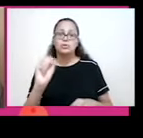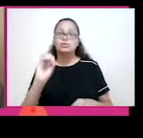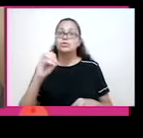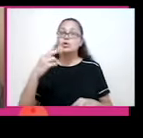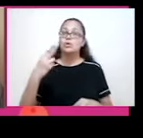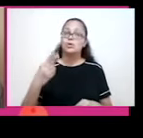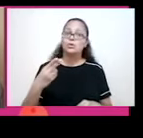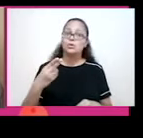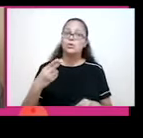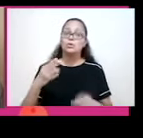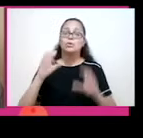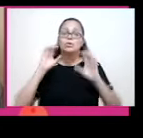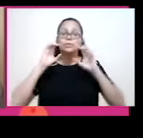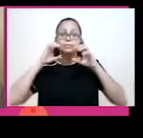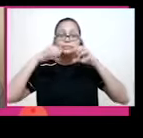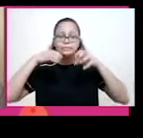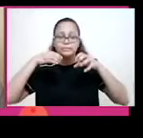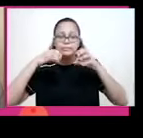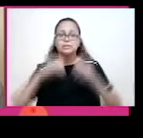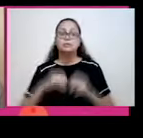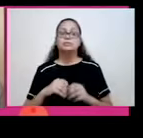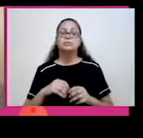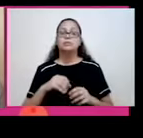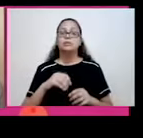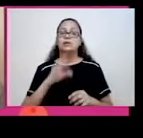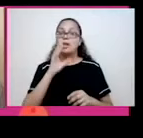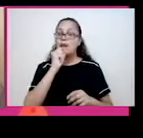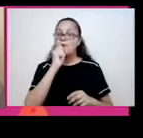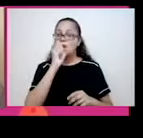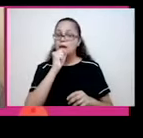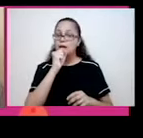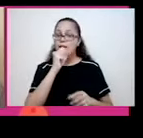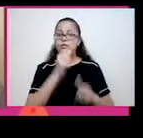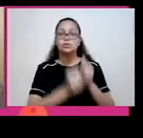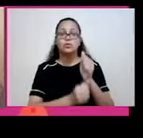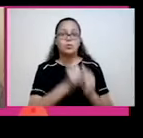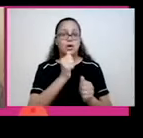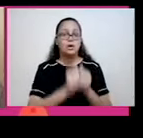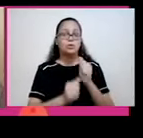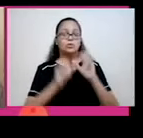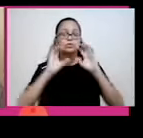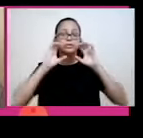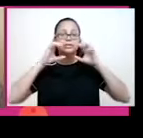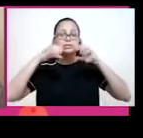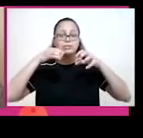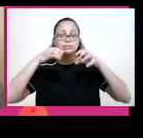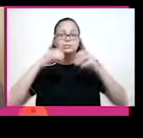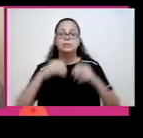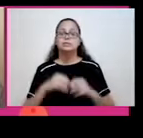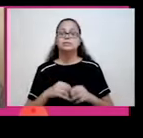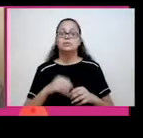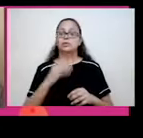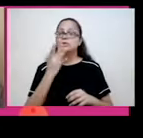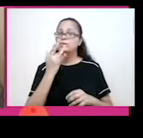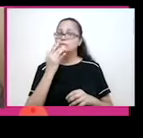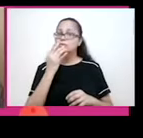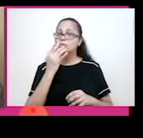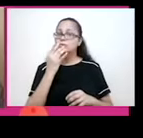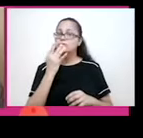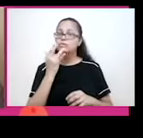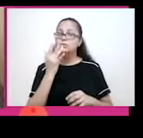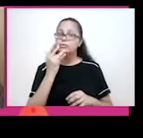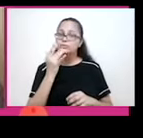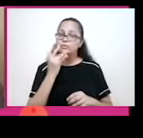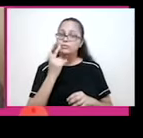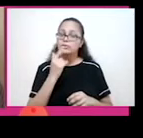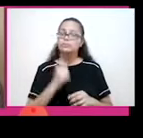milho. Nessas áreas na cor laranja, há também a rotação aí entre o arroz e o milho. Na área vermelha, a rotação entre o trigo e o